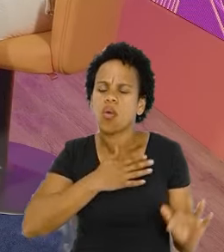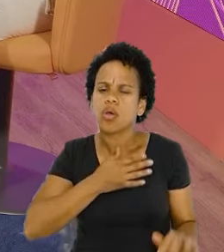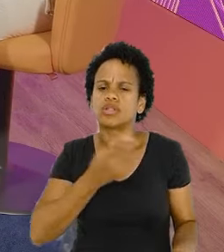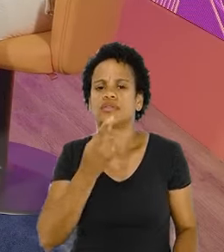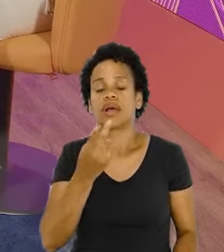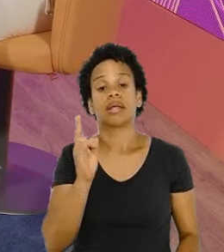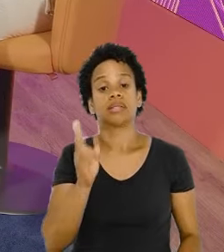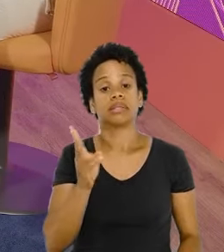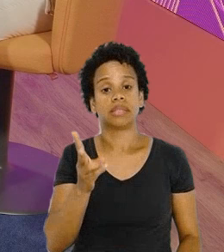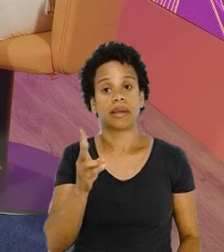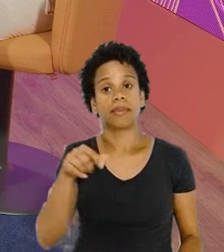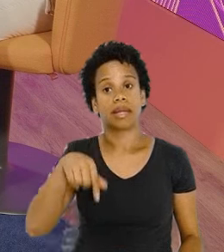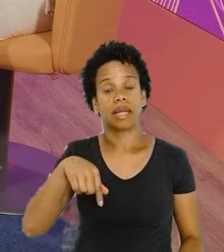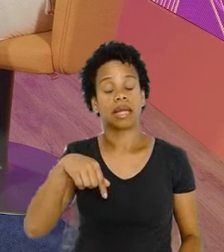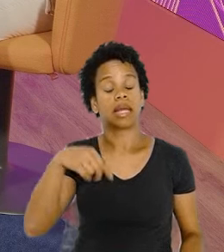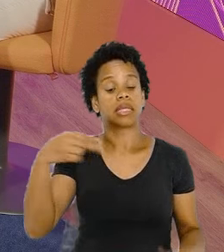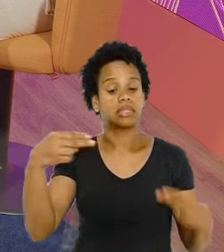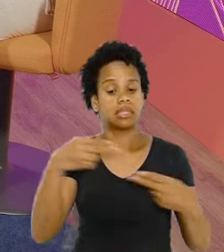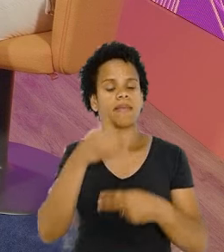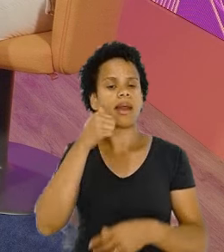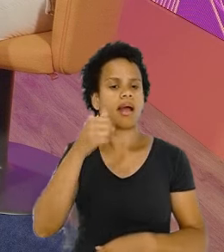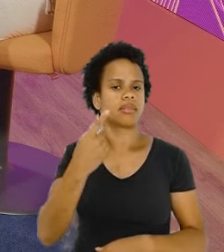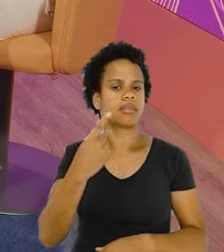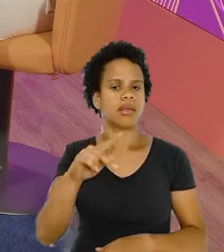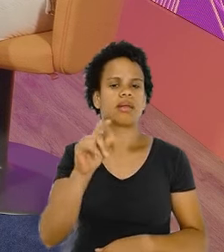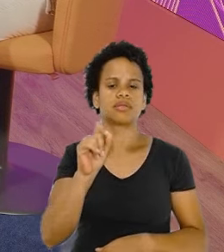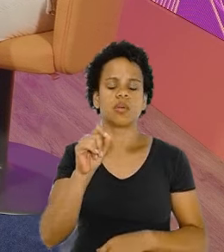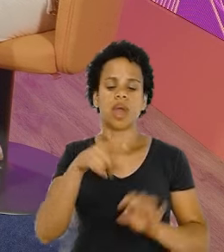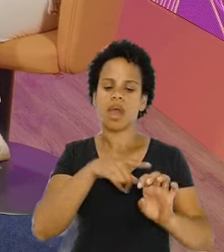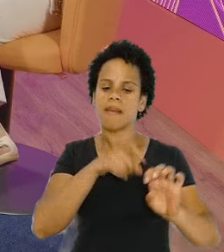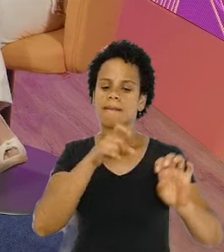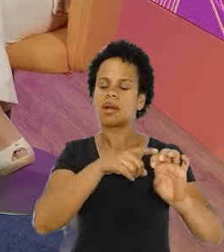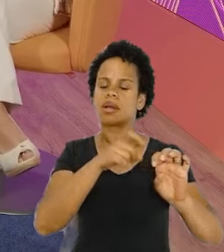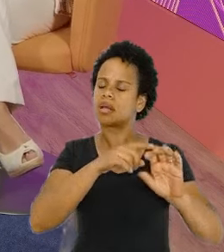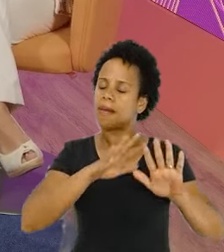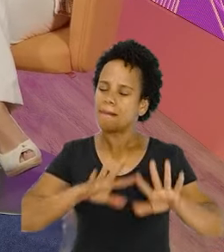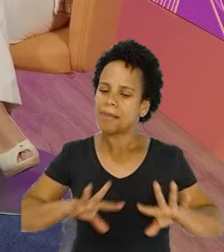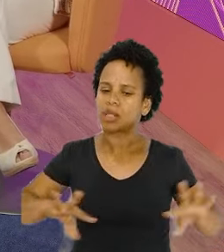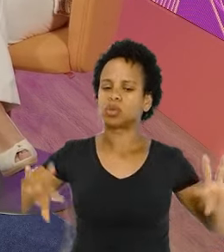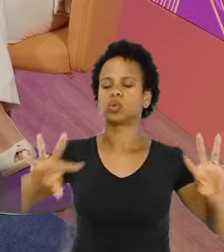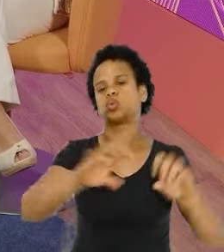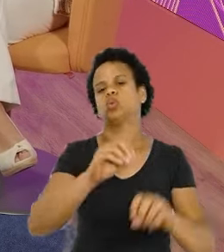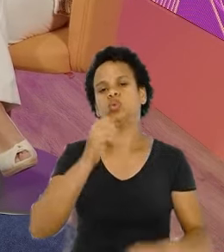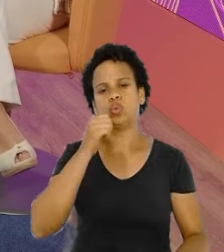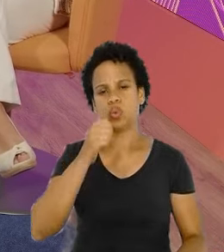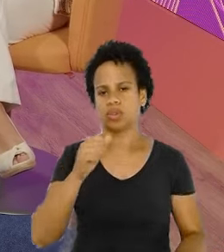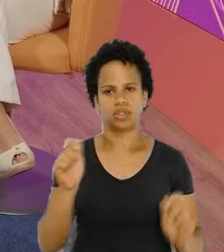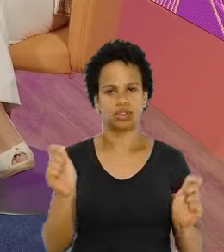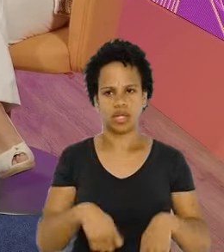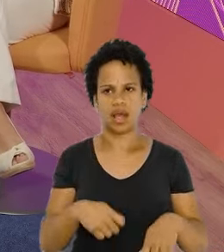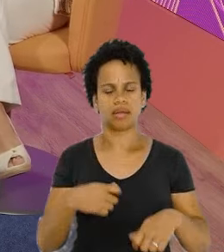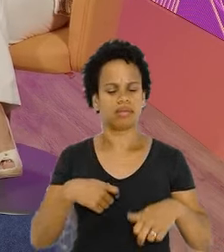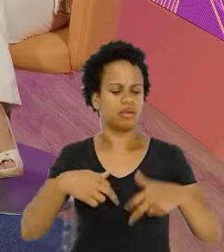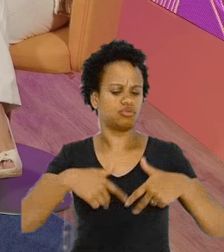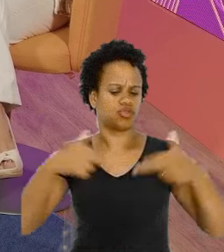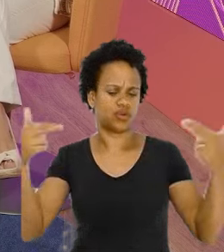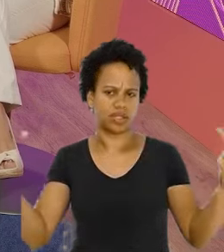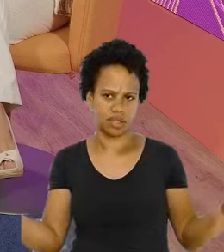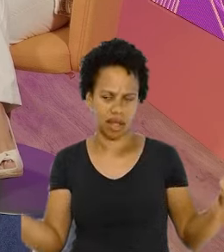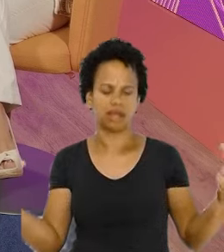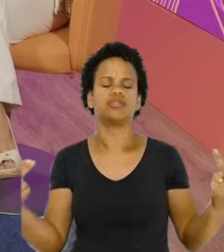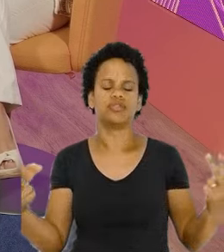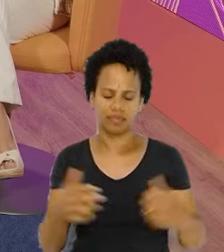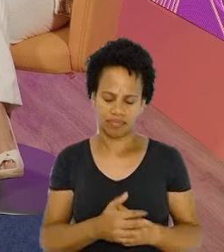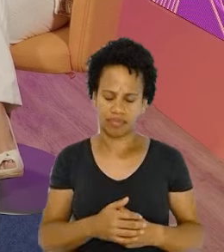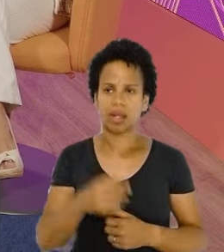muito no sebrai delas que é empreender é para todas exatamente né E a gente tem aqui uma diversidade né a